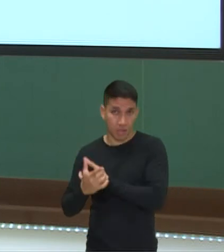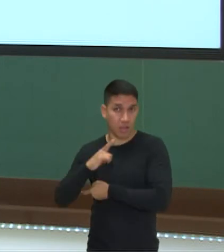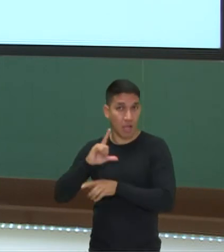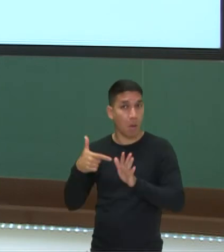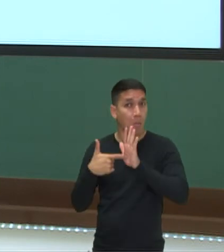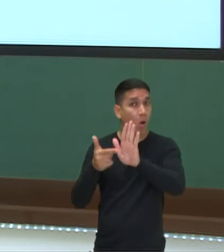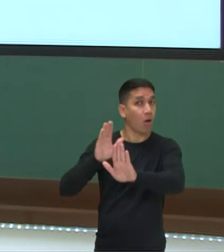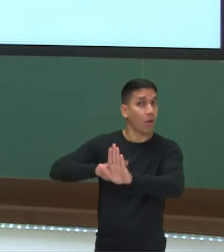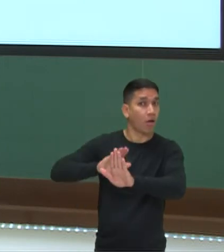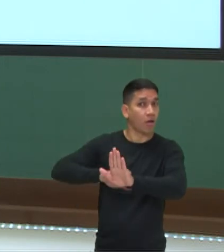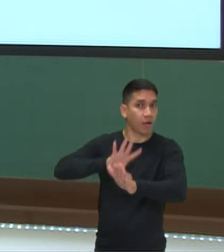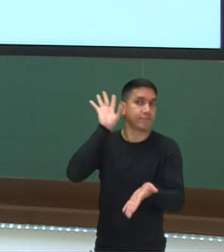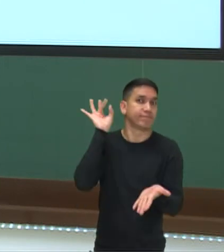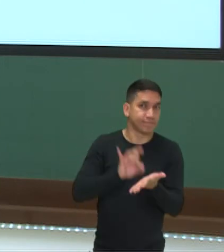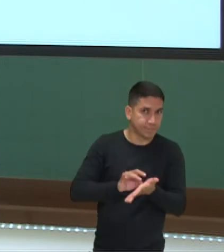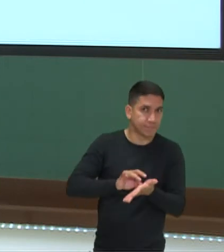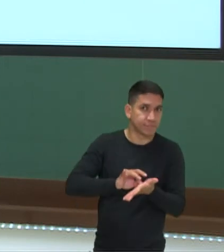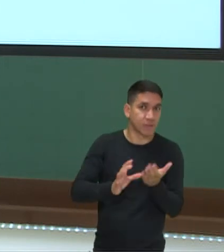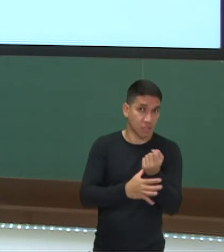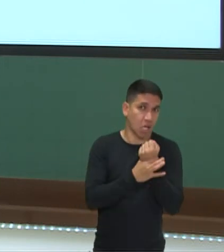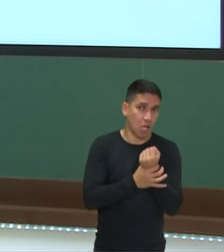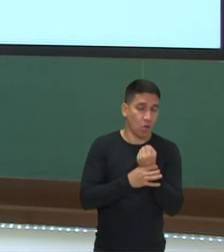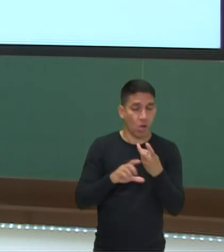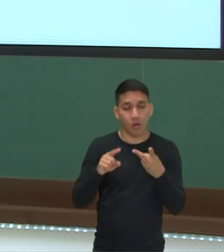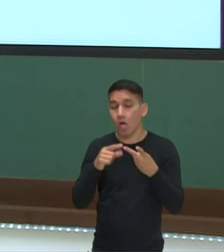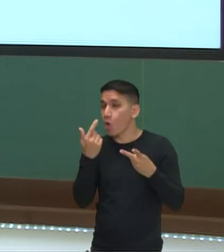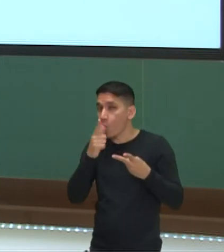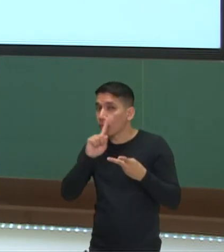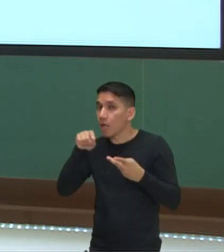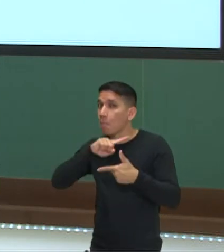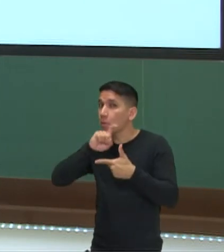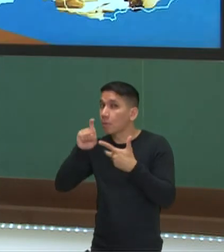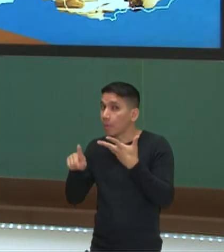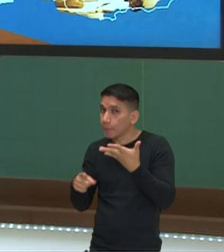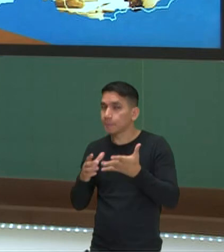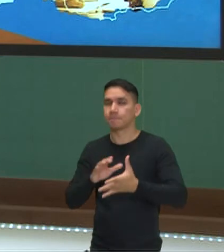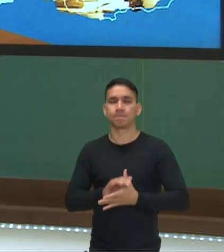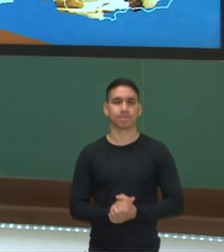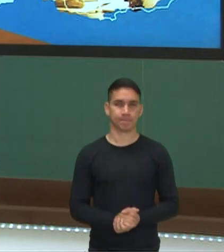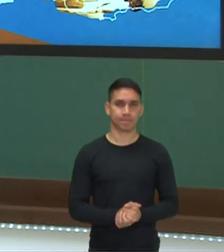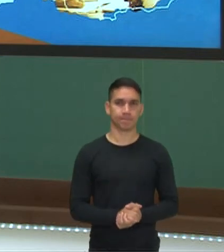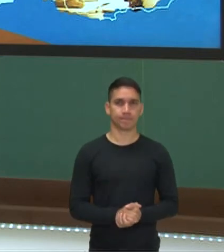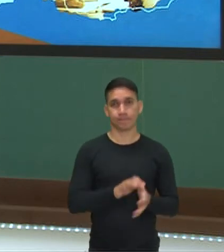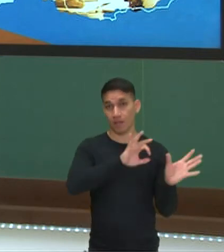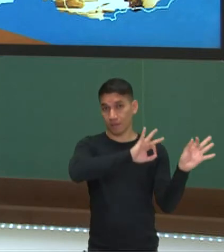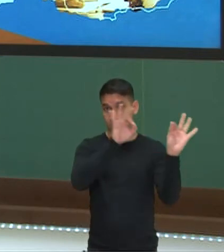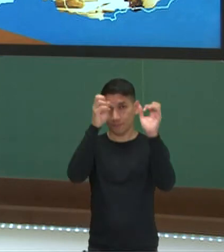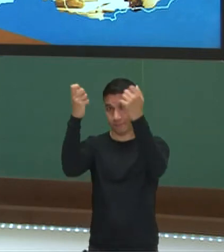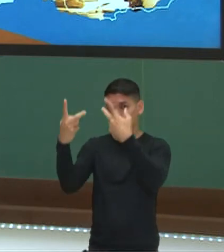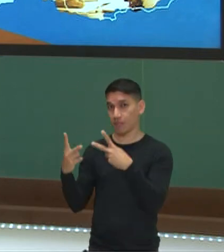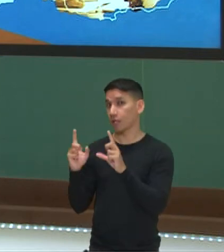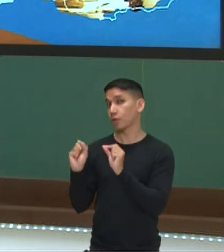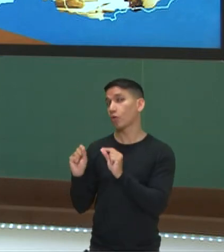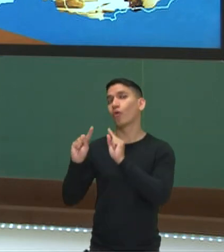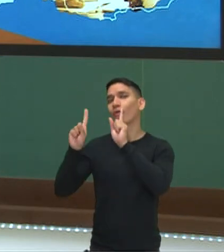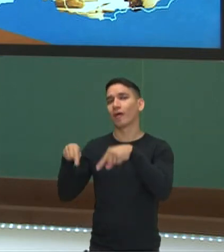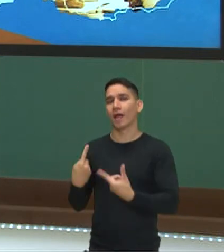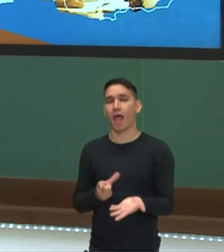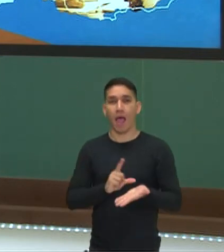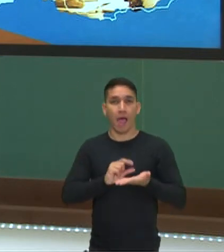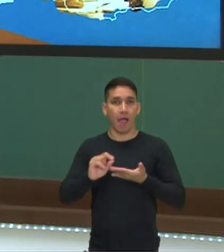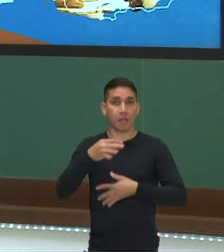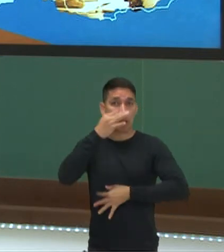fato, uma certeza e outra uma possibilidade. Neste